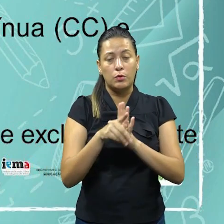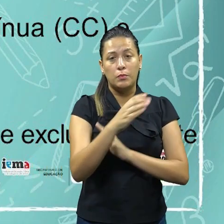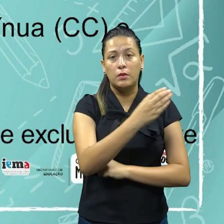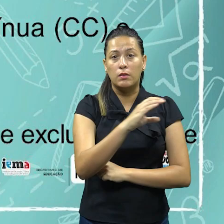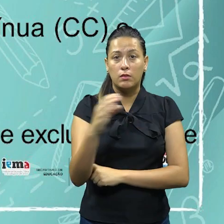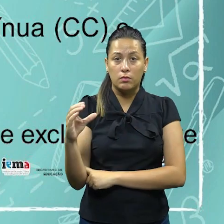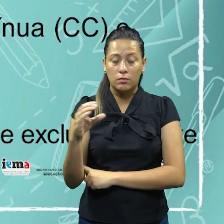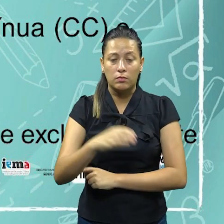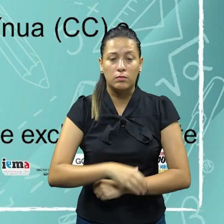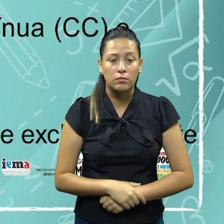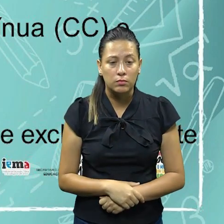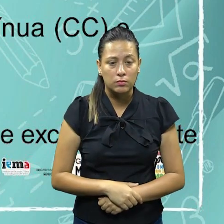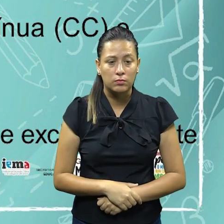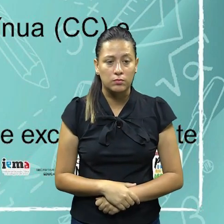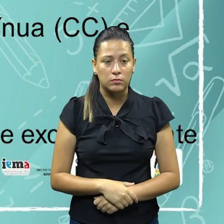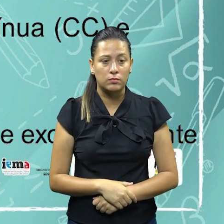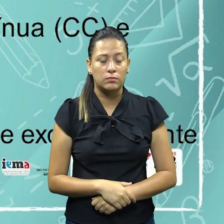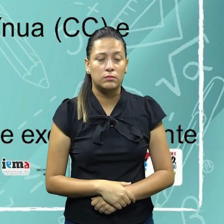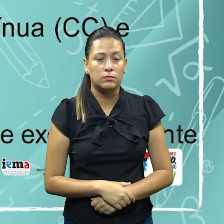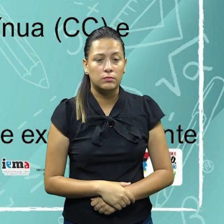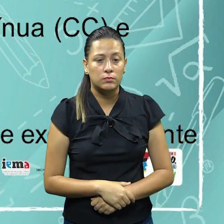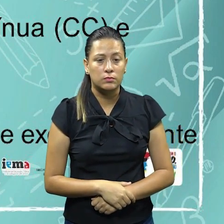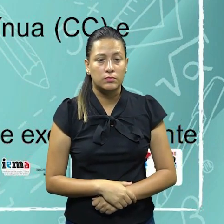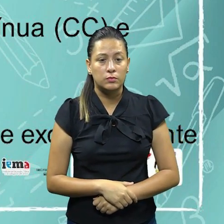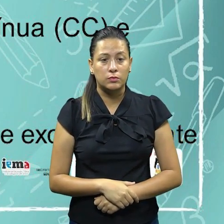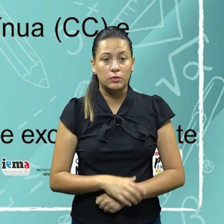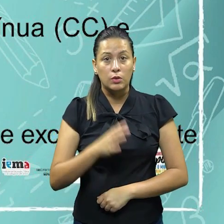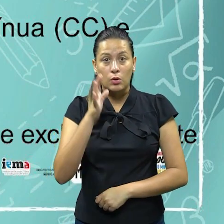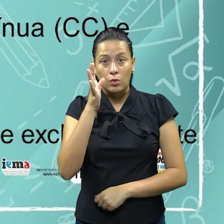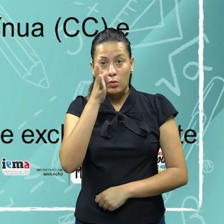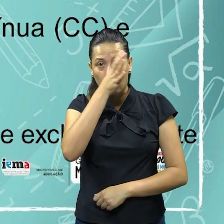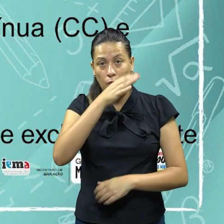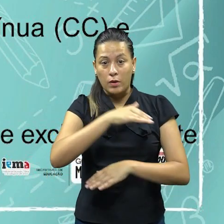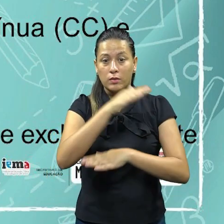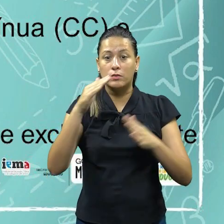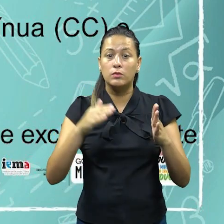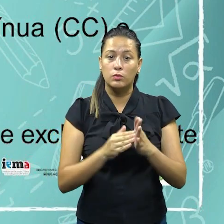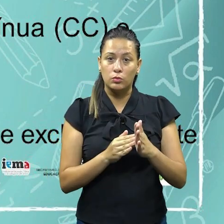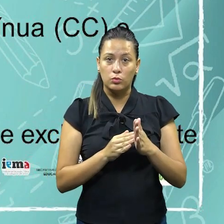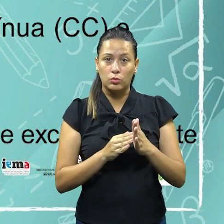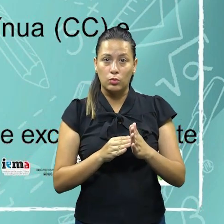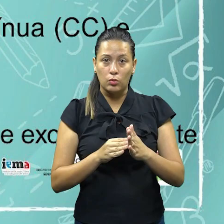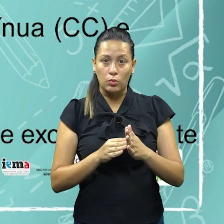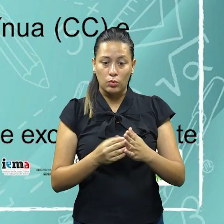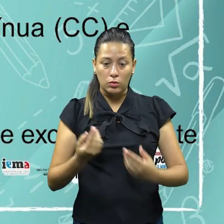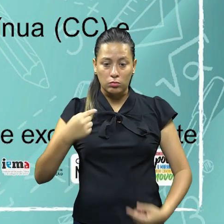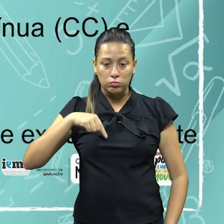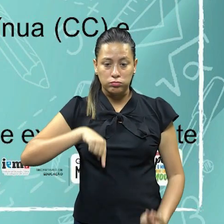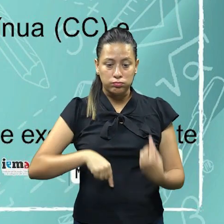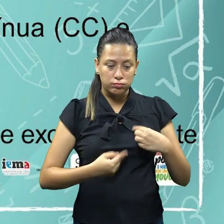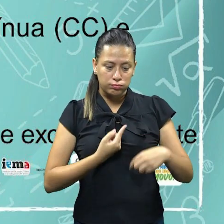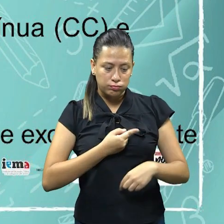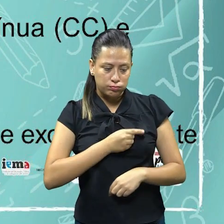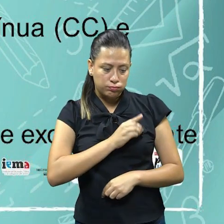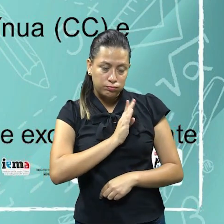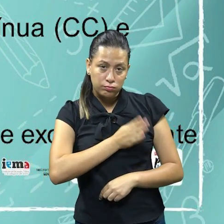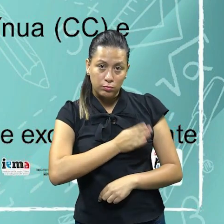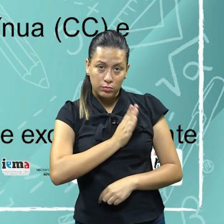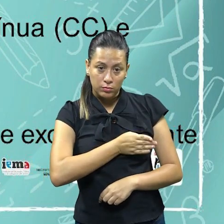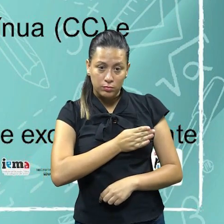elétrica. Quase todas elas passam pelo coração, exceto quando o circuito é fechado entre os